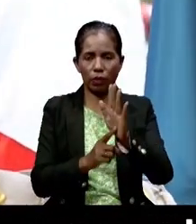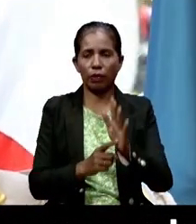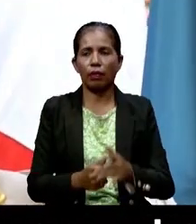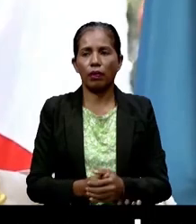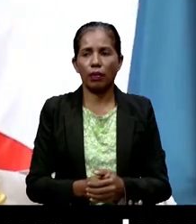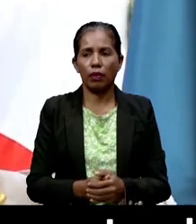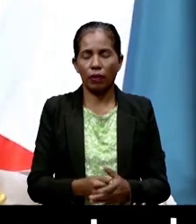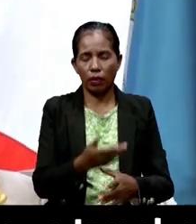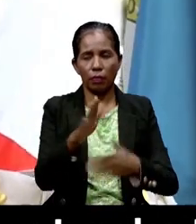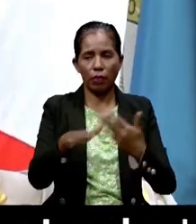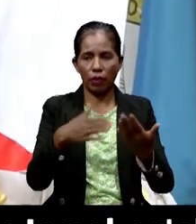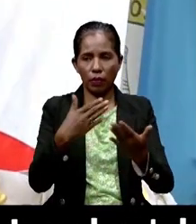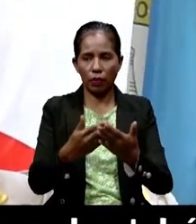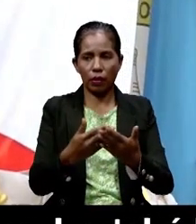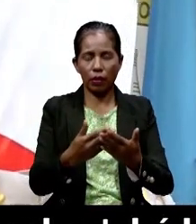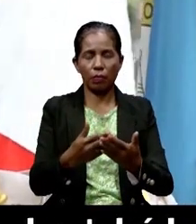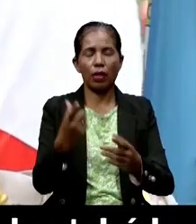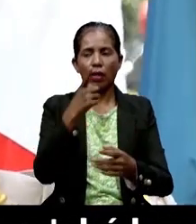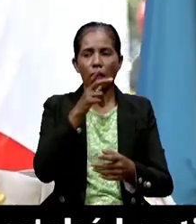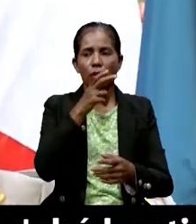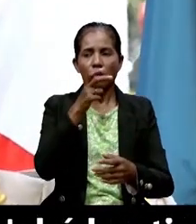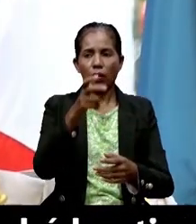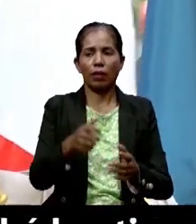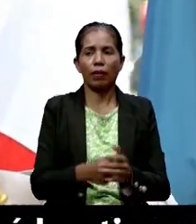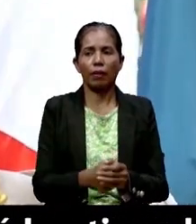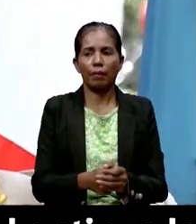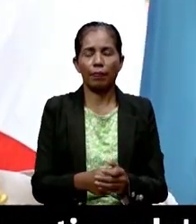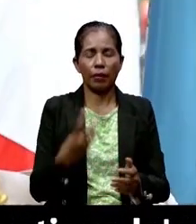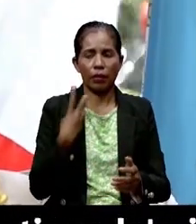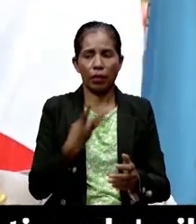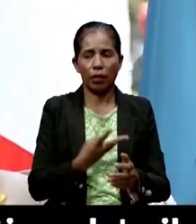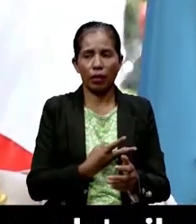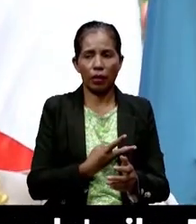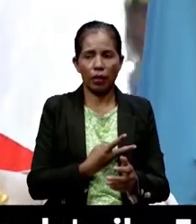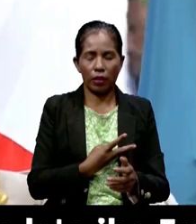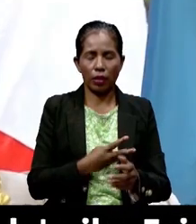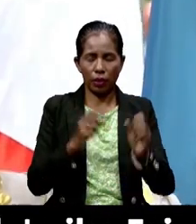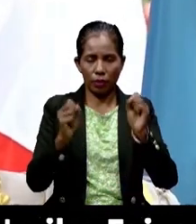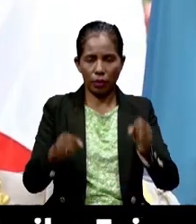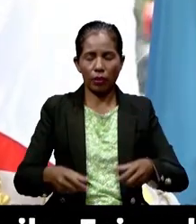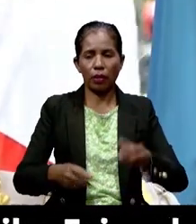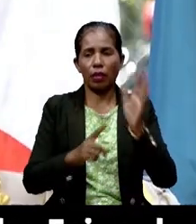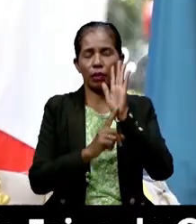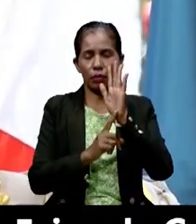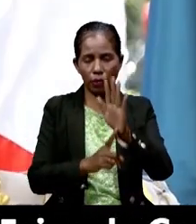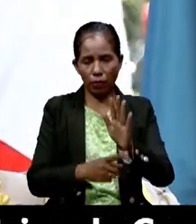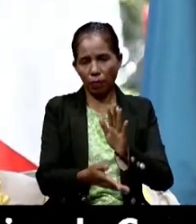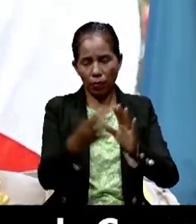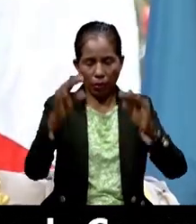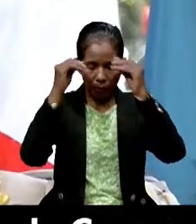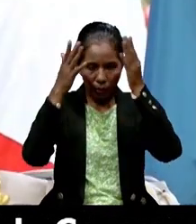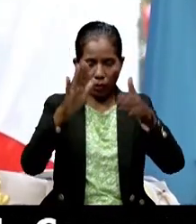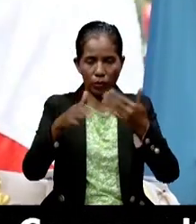o vosso domínio da língua portuguesa, uma ferramenta poderosa que abrirá novos